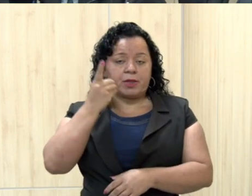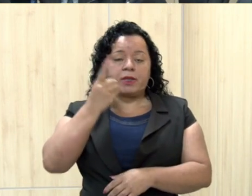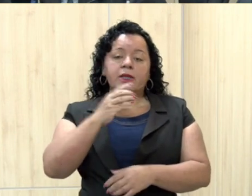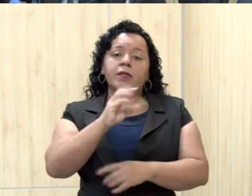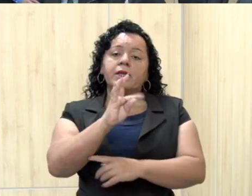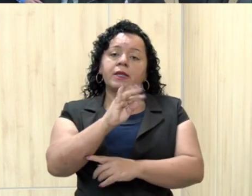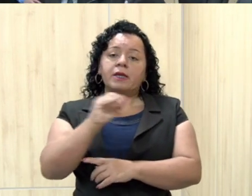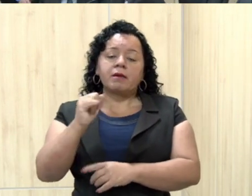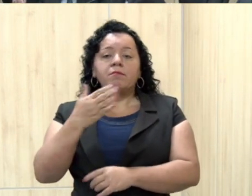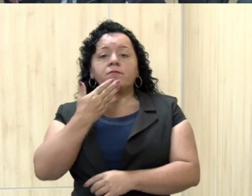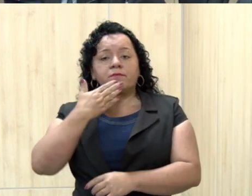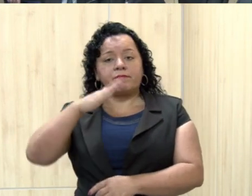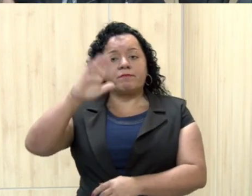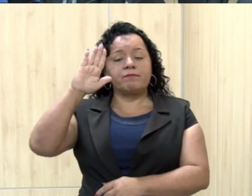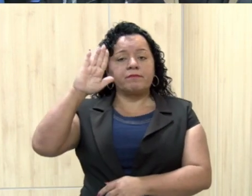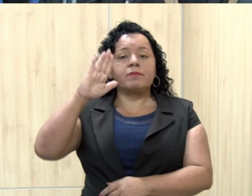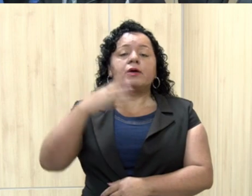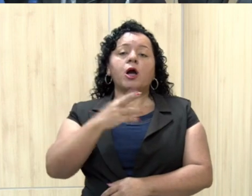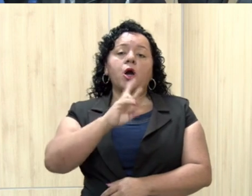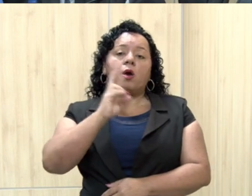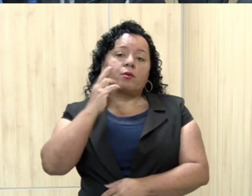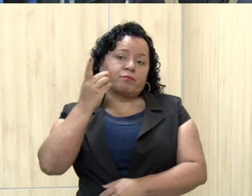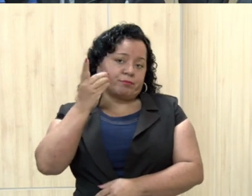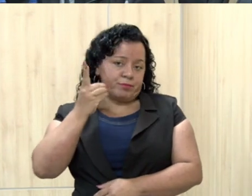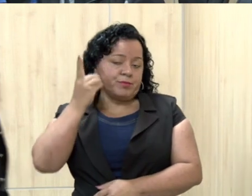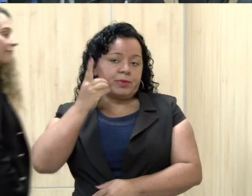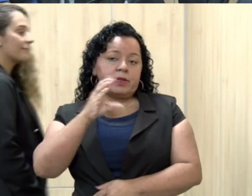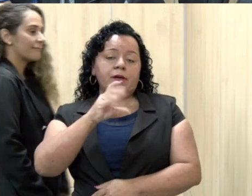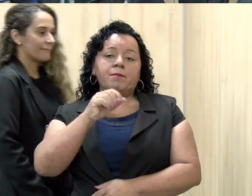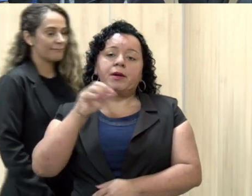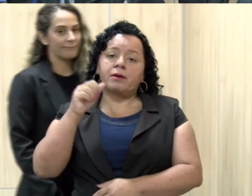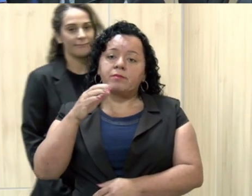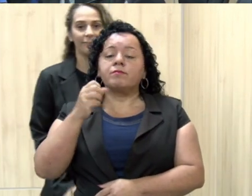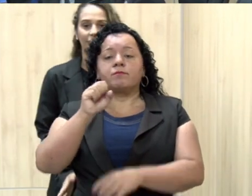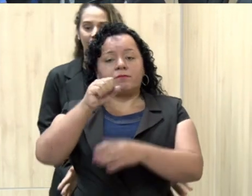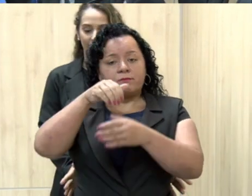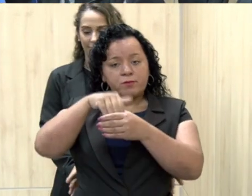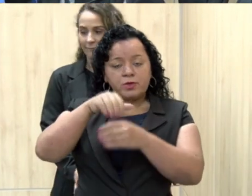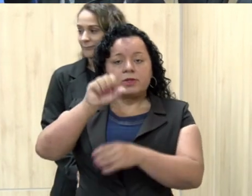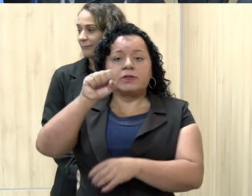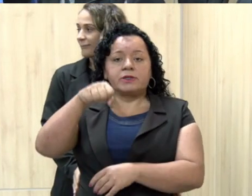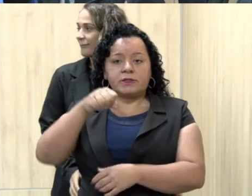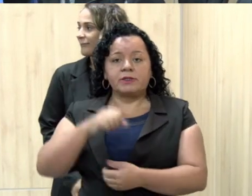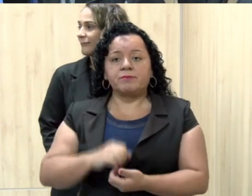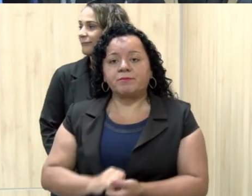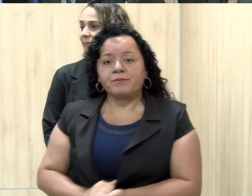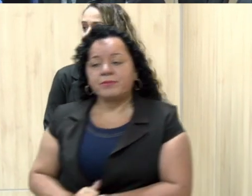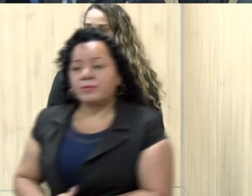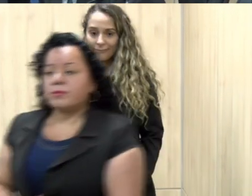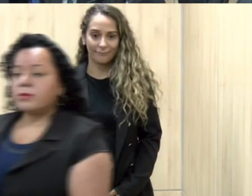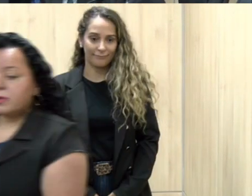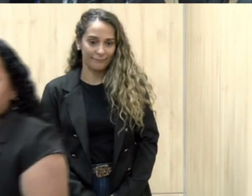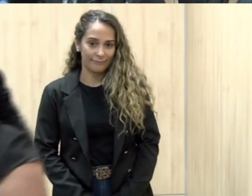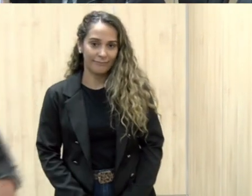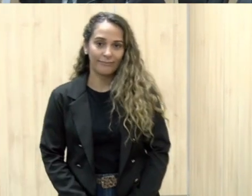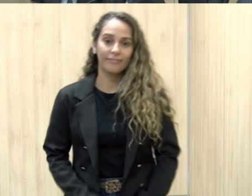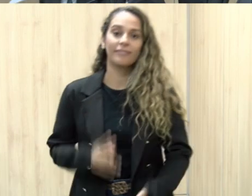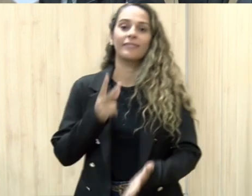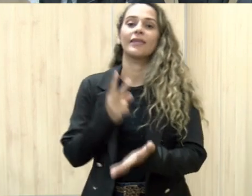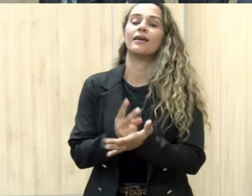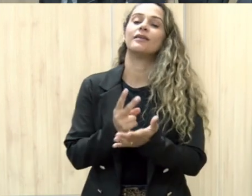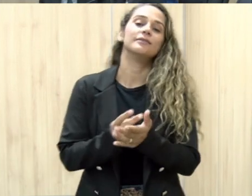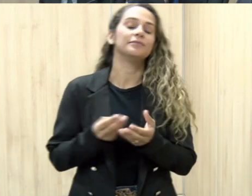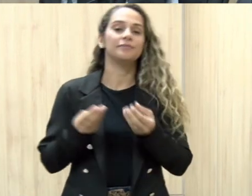vamos Deputado Rodrigo Camargo a presidente também acompanha relatoria Está aprovado por unidade segue ao